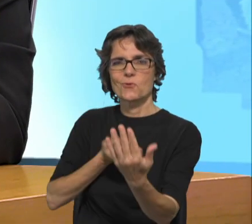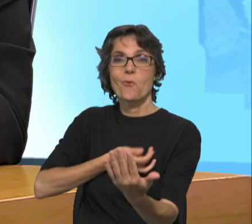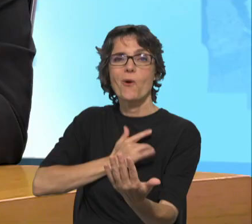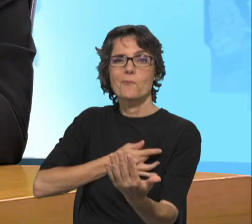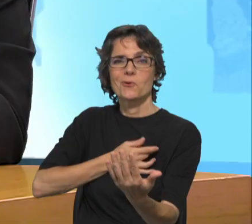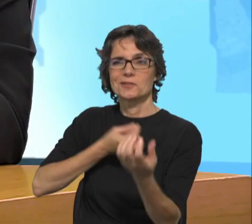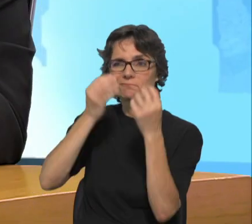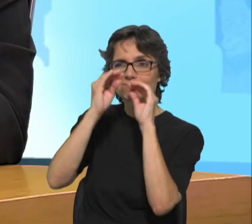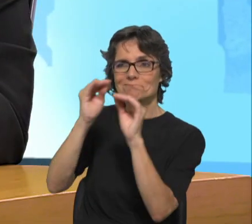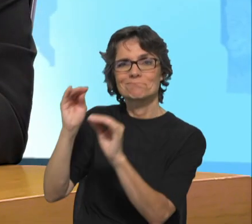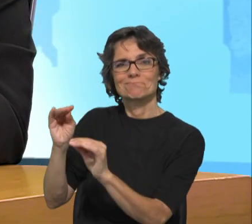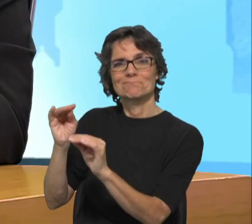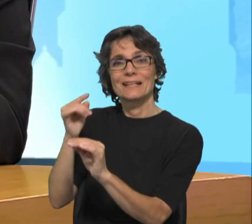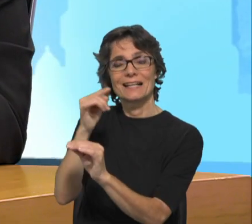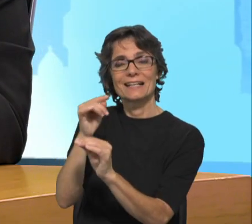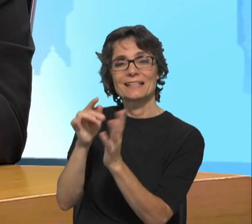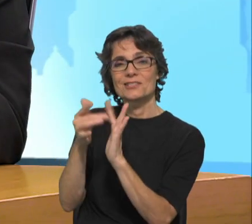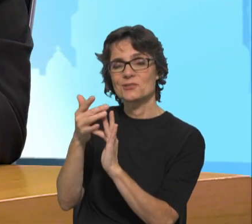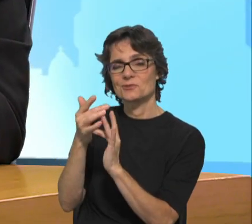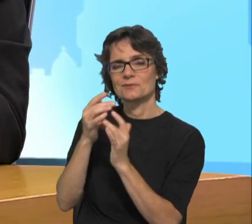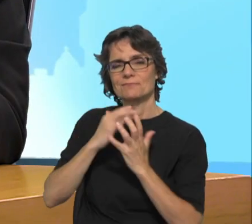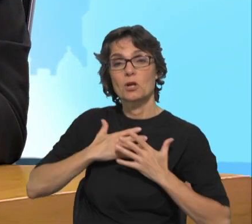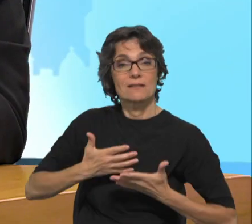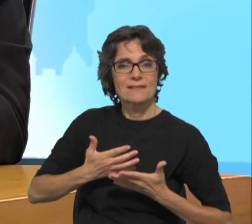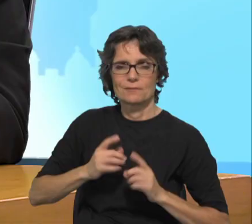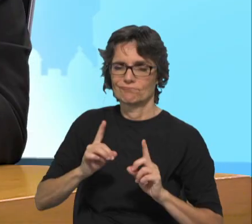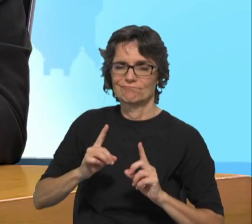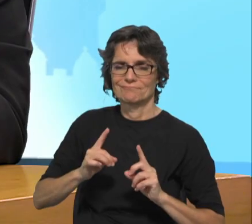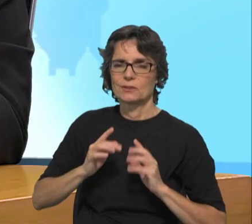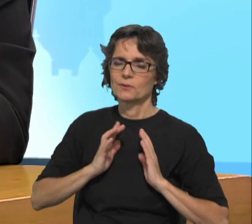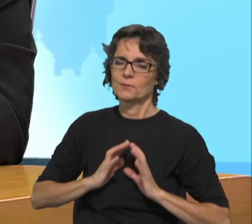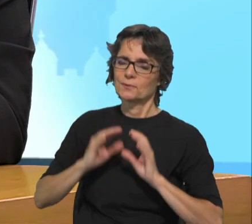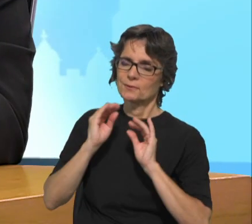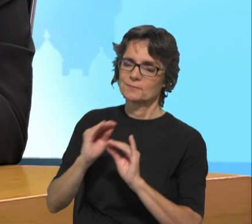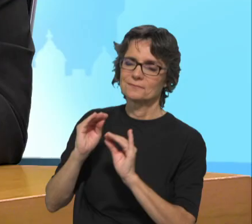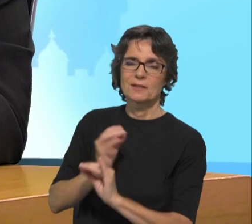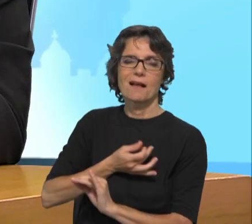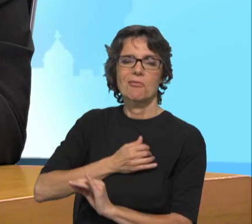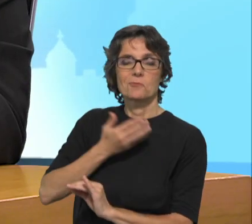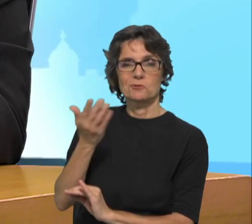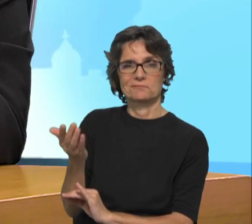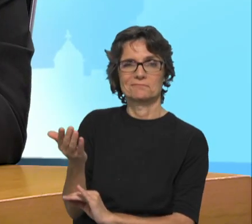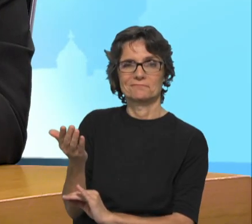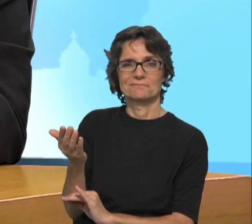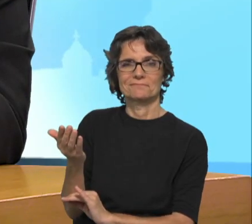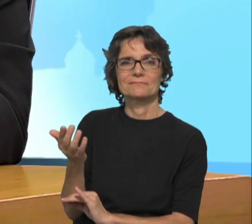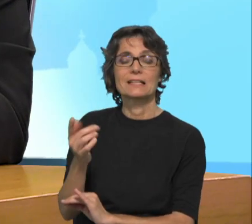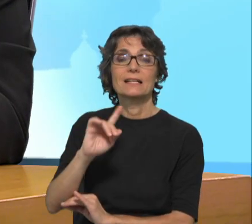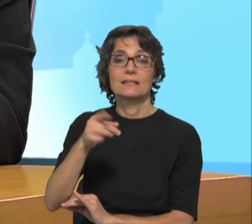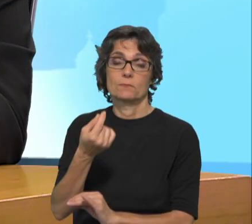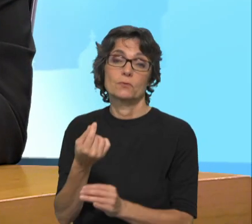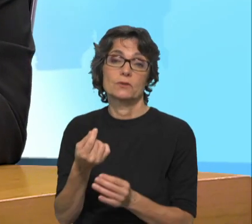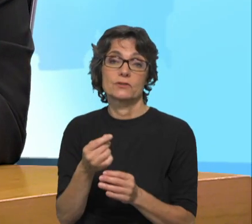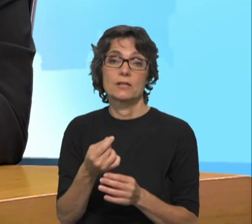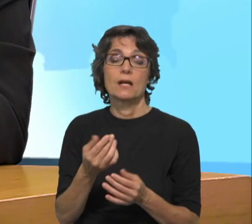o motivou primeiro a ensinar-lhes e depois, na continuação deste Evangelho, vem a primeira multiplicação dos pães, portanto, também